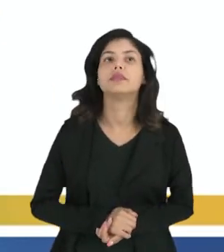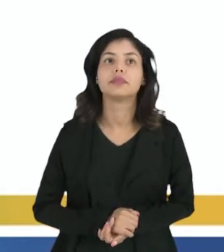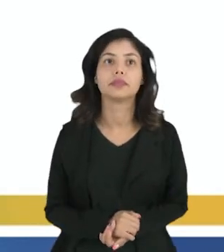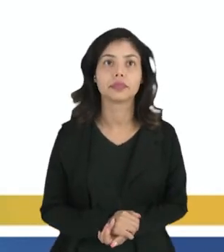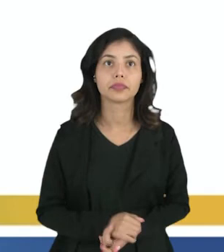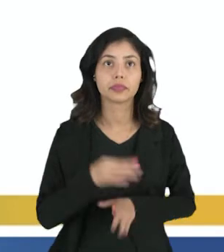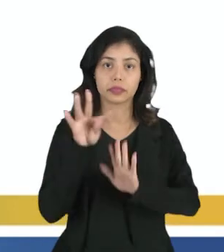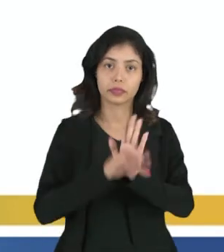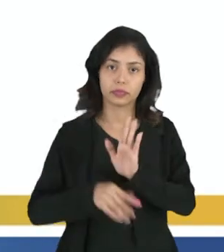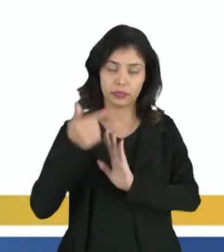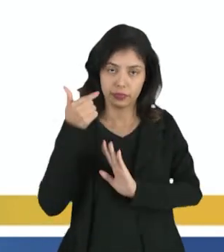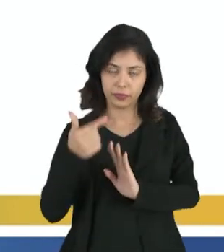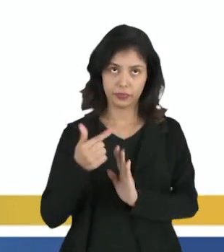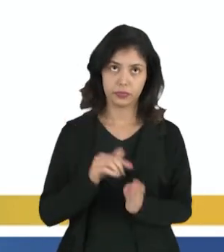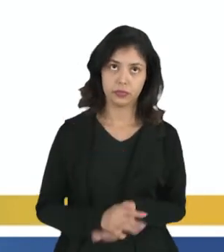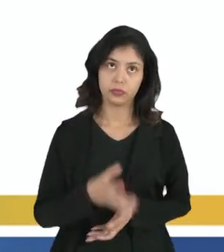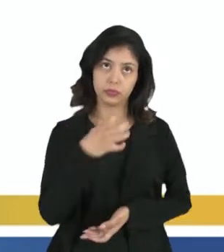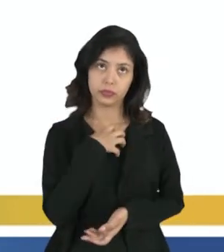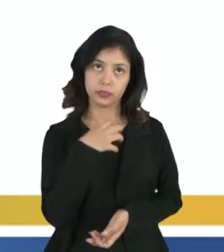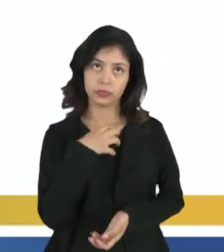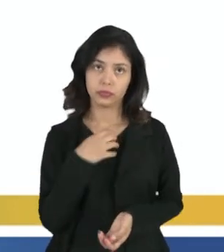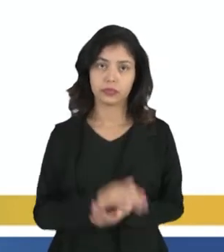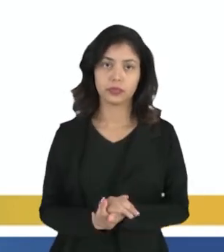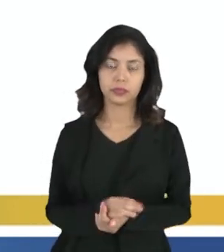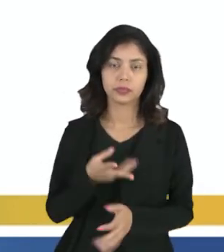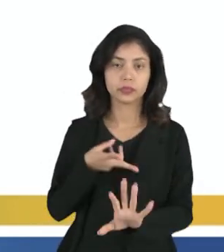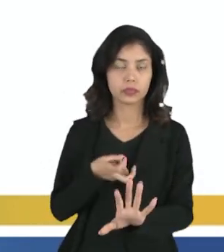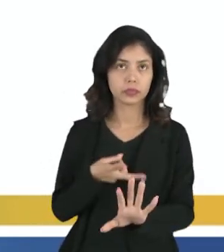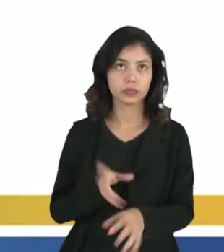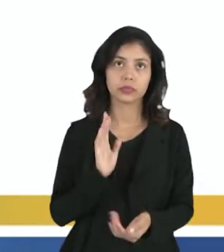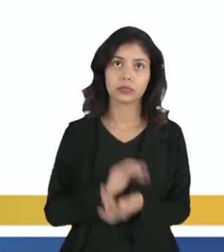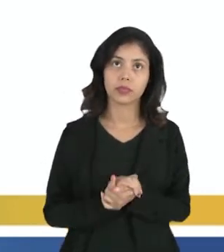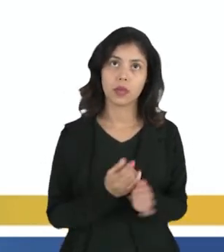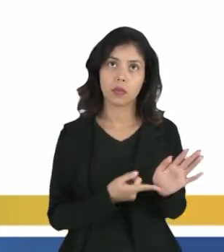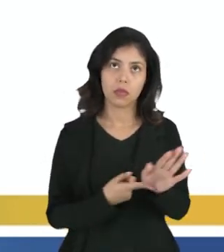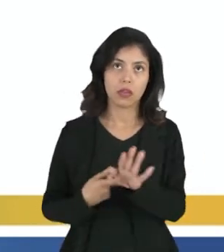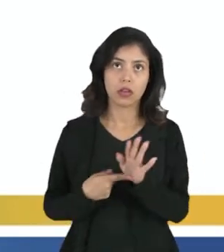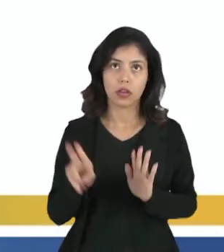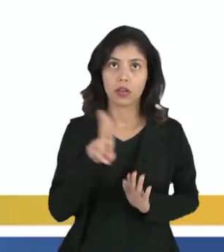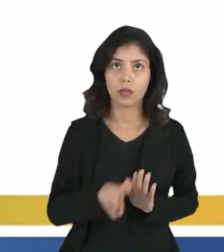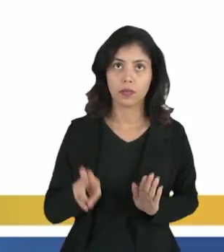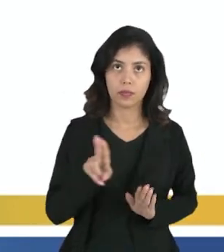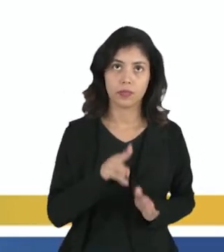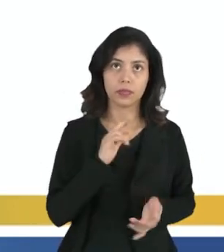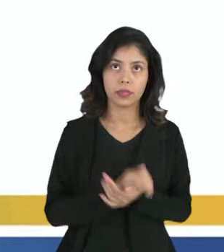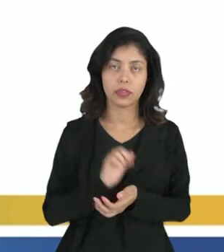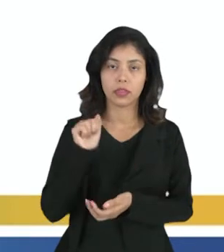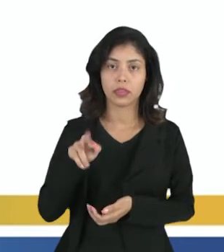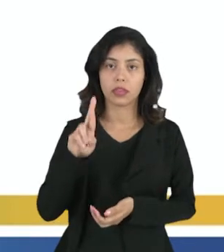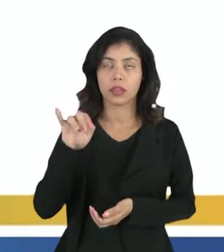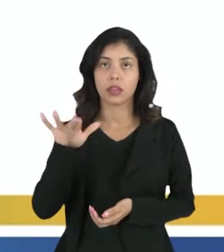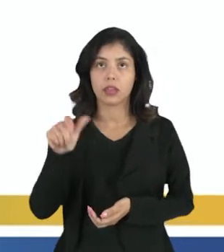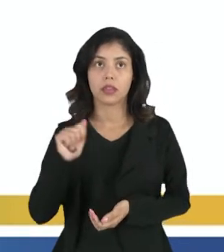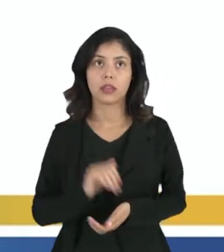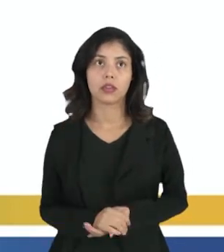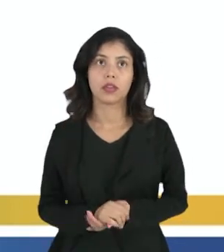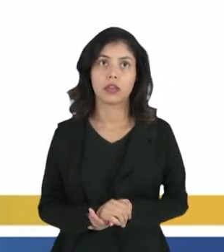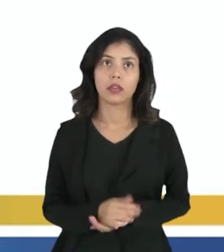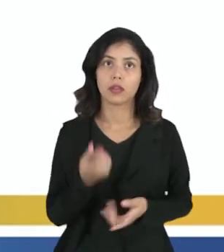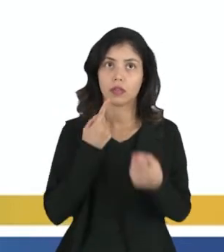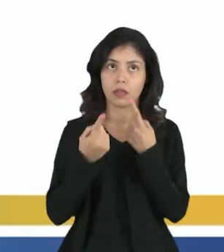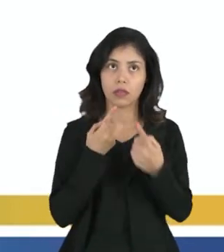conotativo. No texto 2, o sentido conotativo é indicado pelo uso do termo amarga.